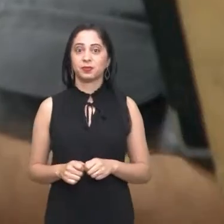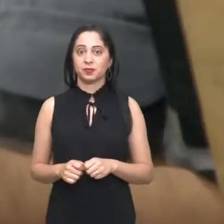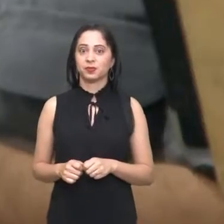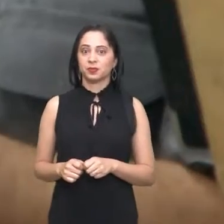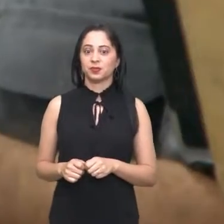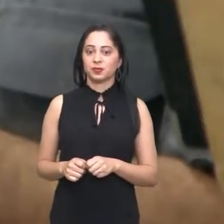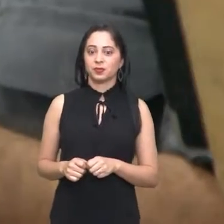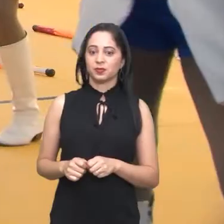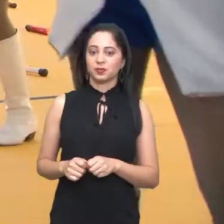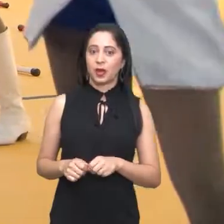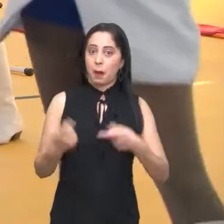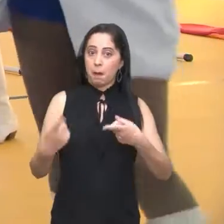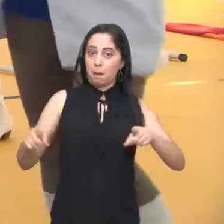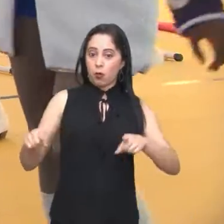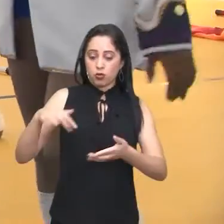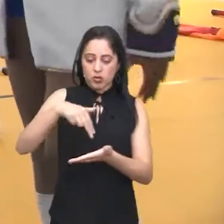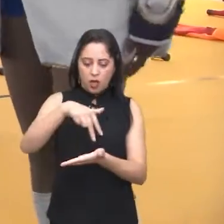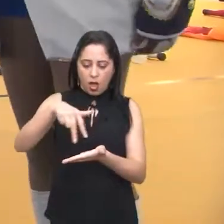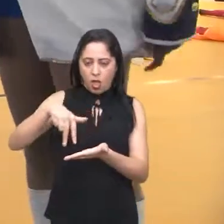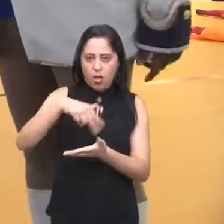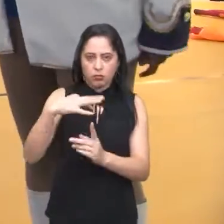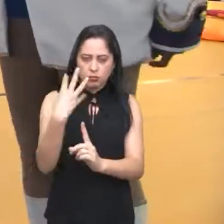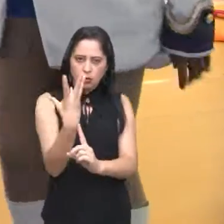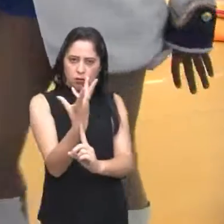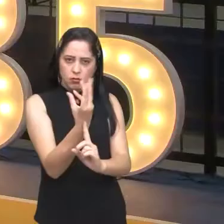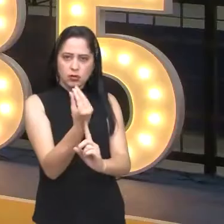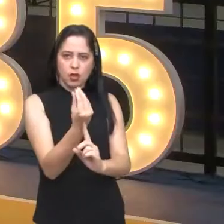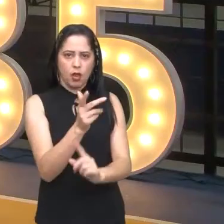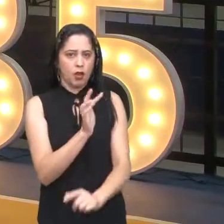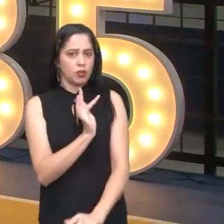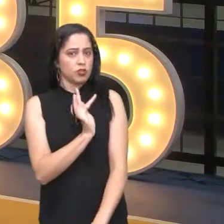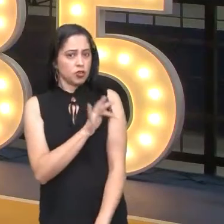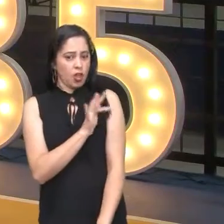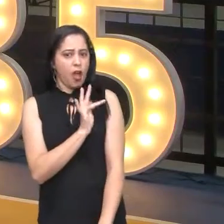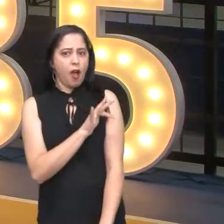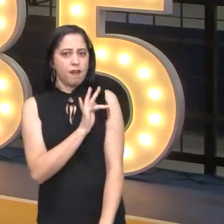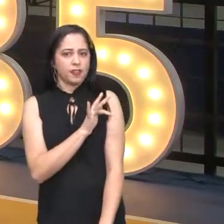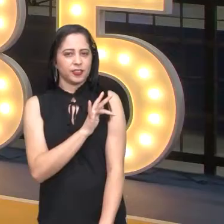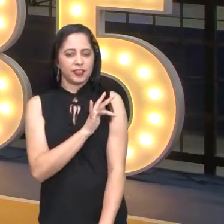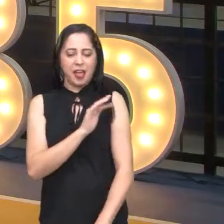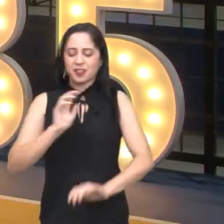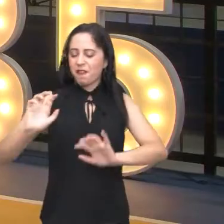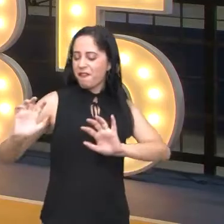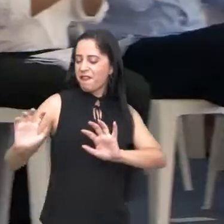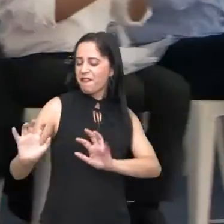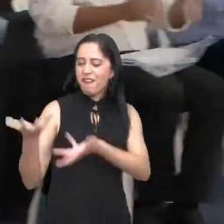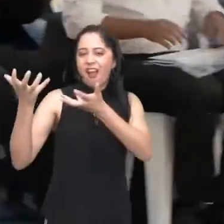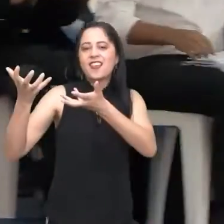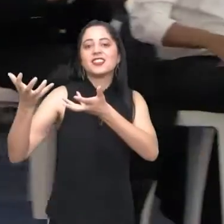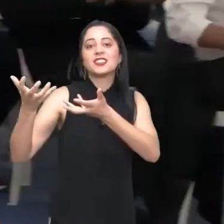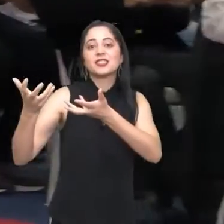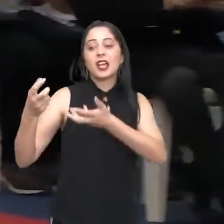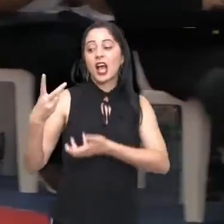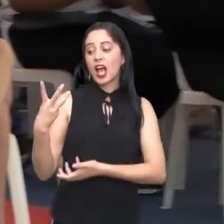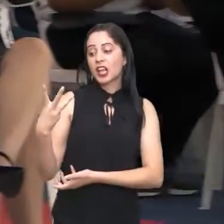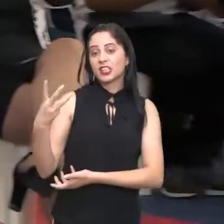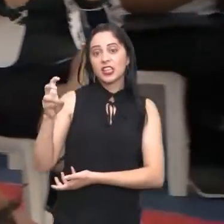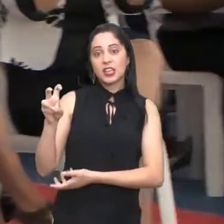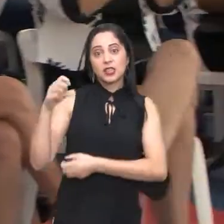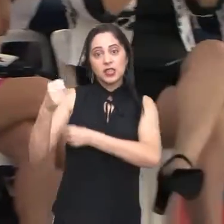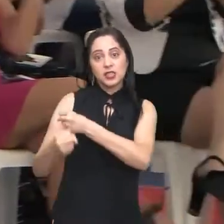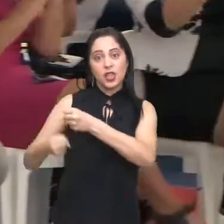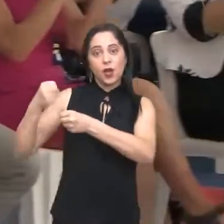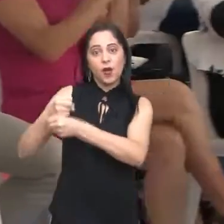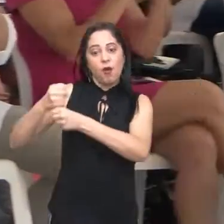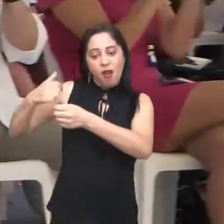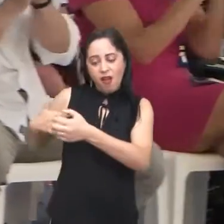Foi com muita música e apresentação artística que a Fundaz, a Fundação Hélio Augusto de Souza, comemorou 35